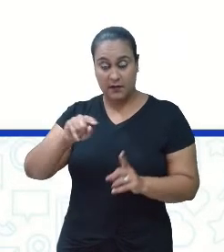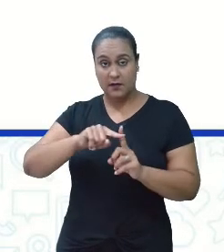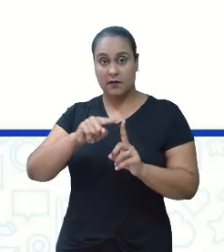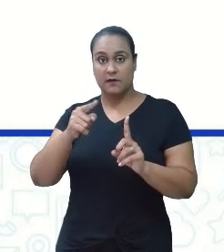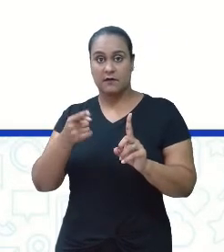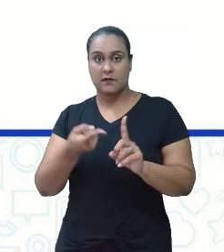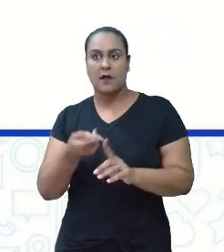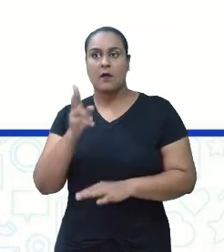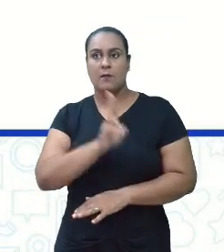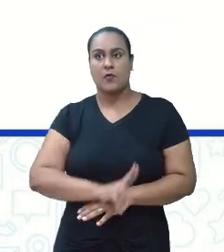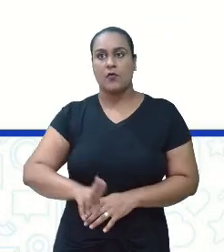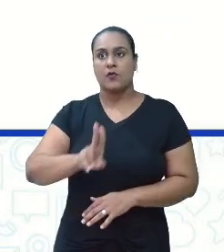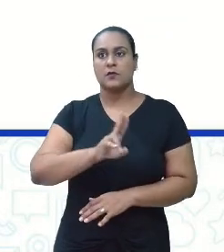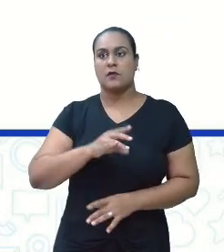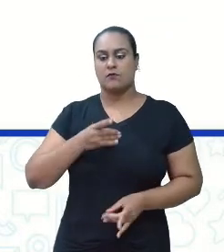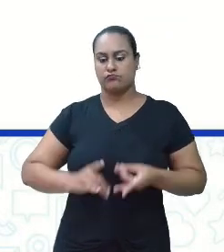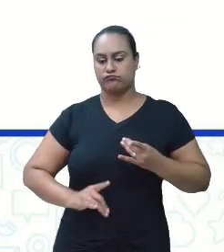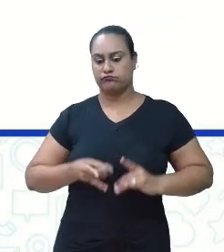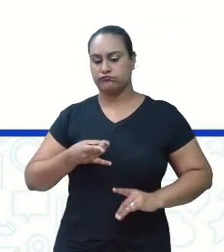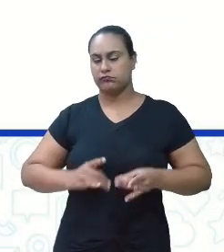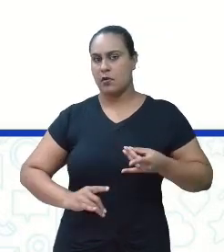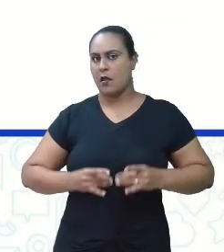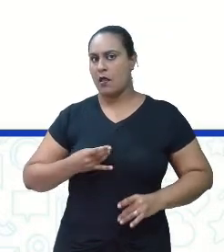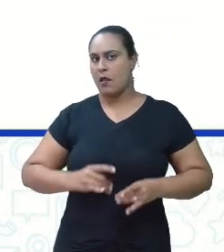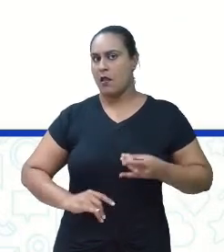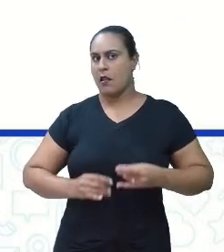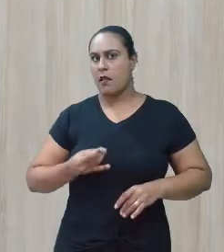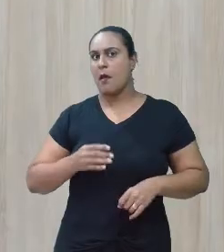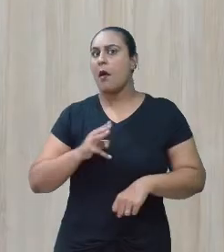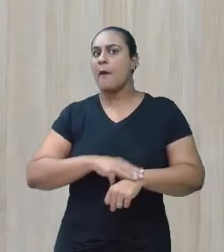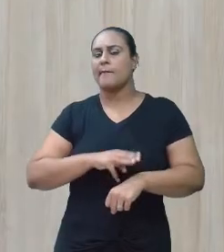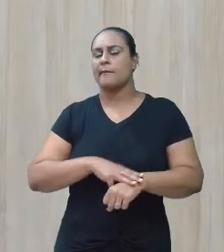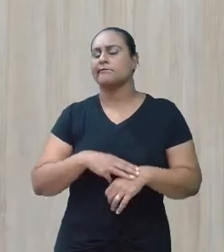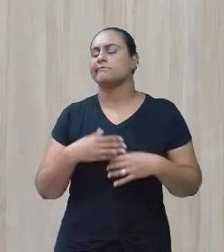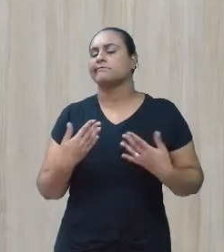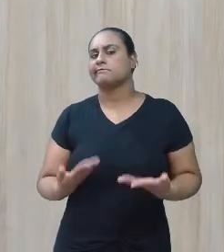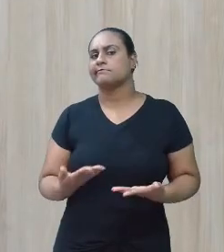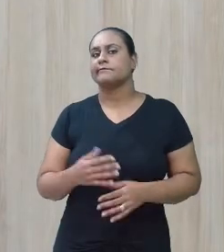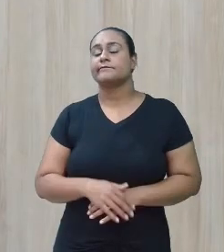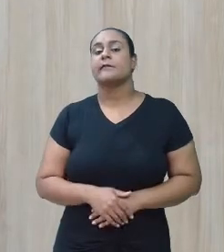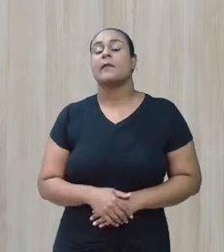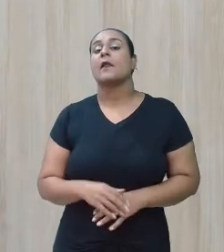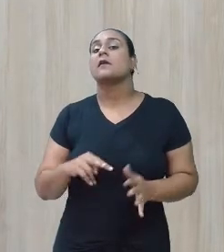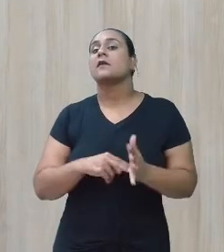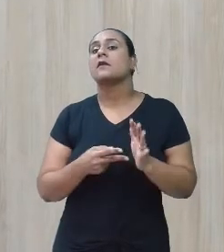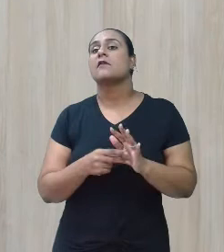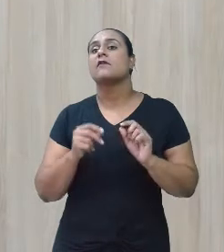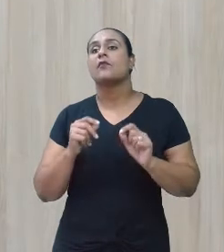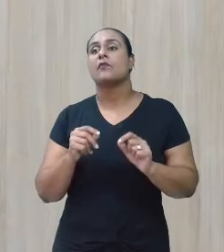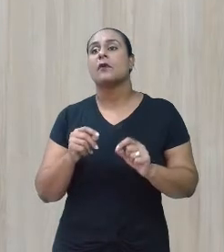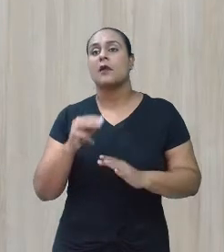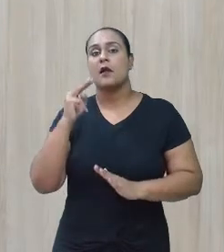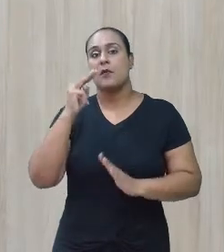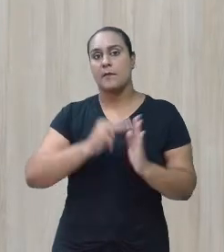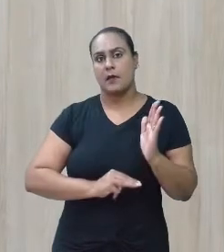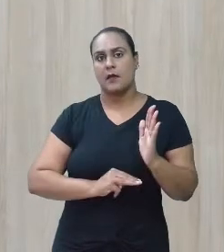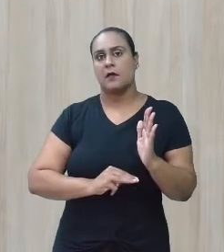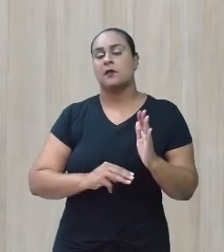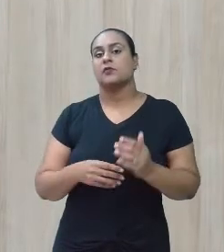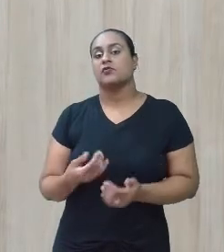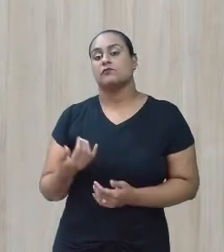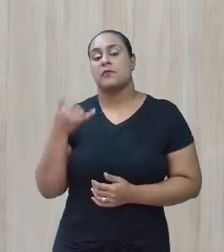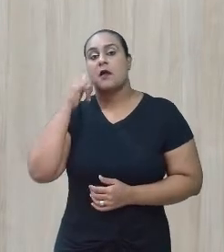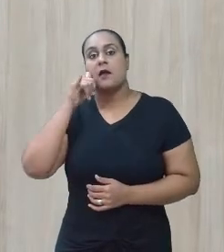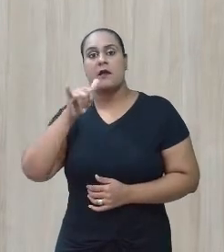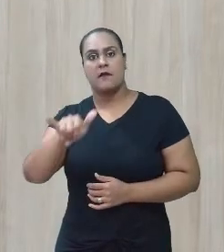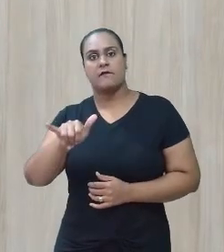meio da utilização de hormônios sintéticos. Então, normalmente estamos falando sobre os métodos